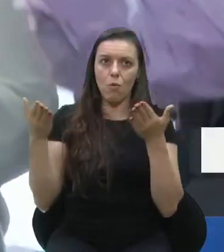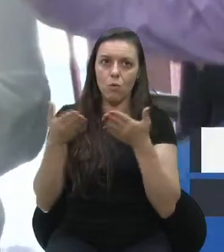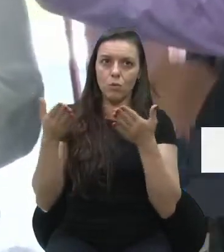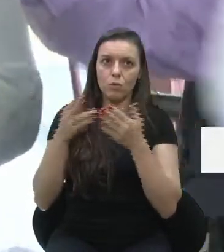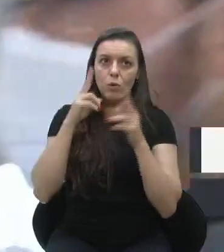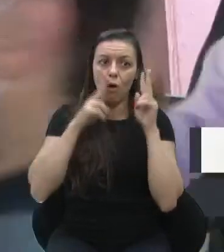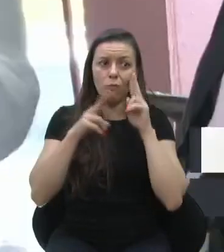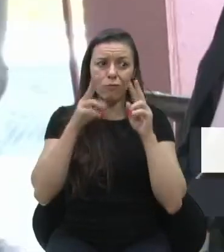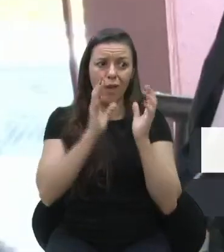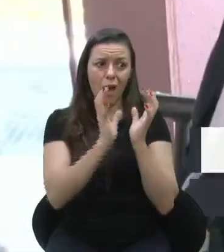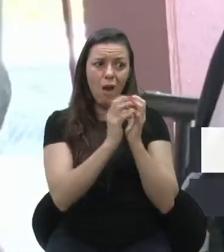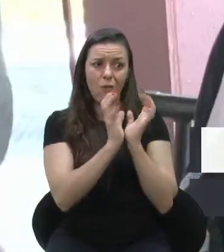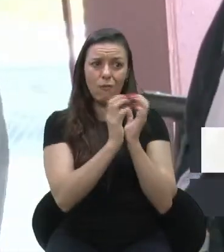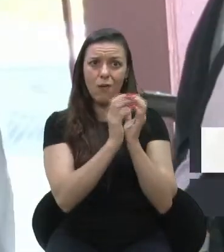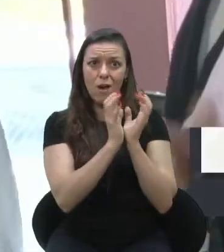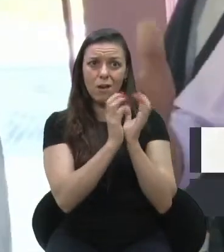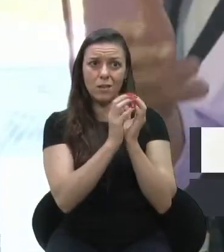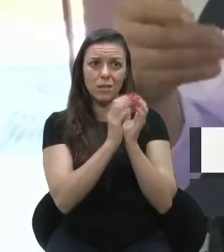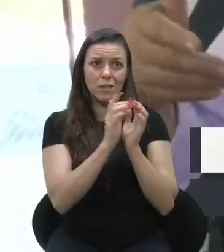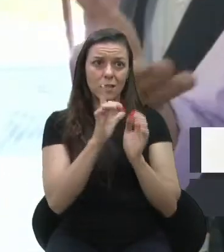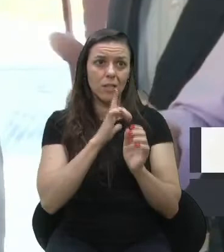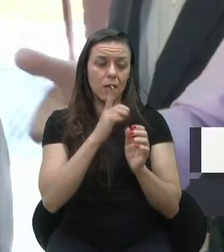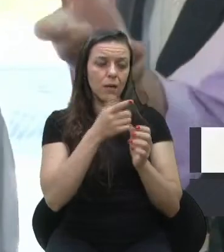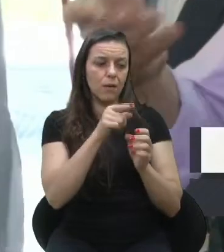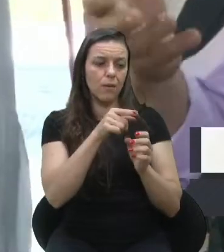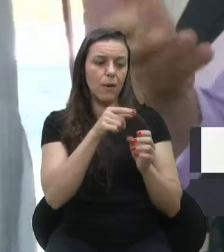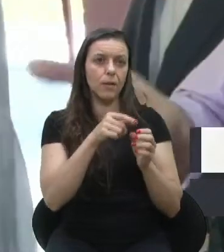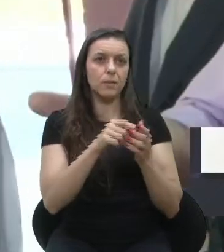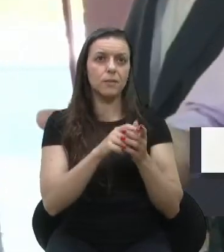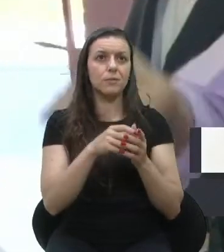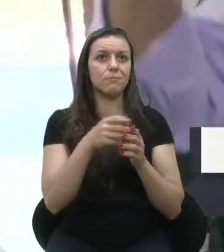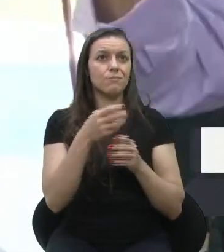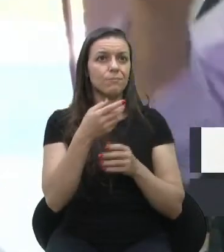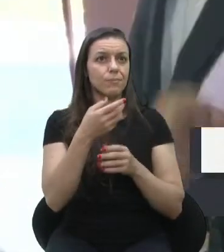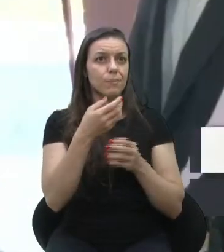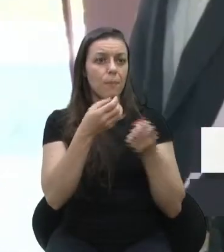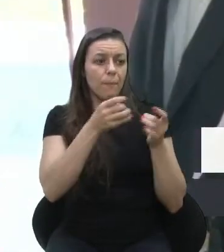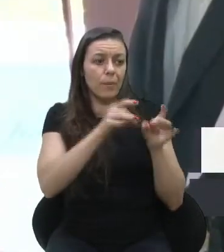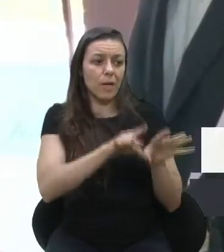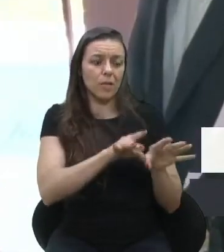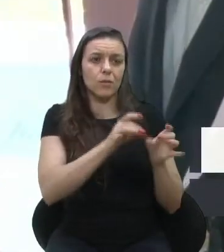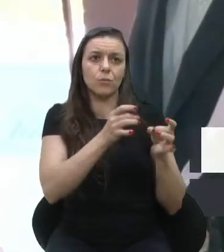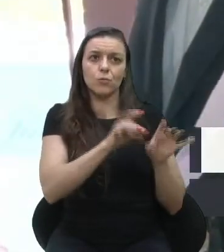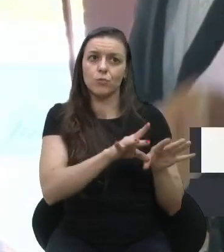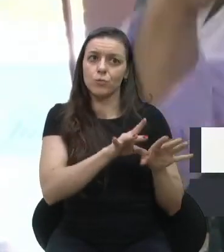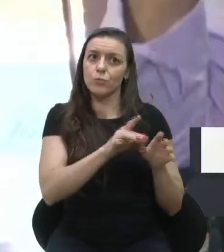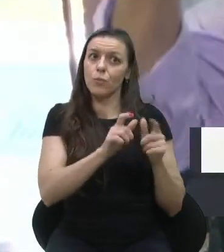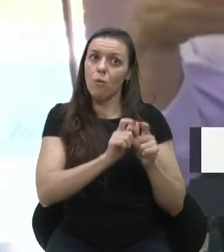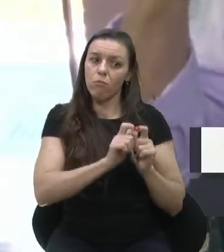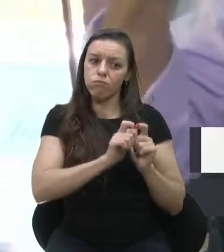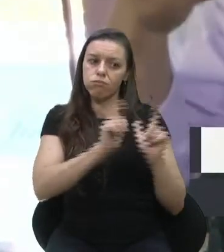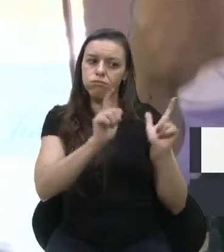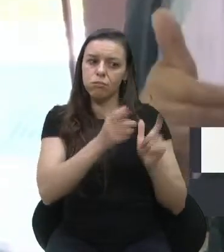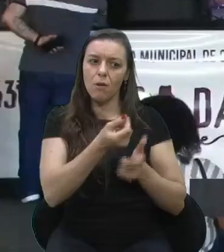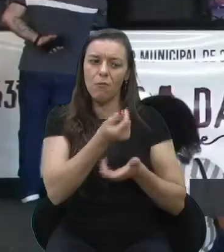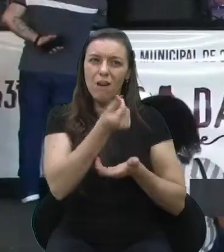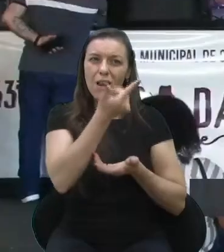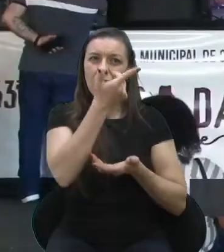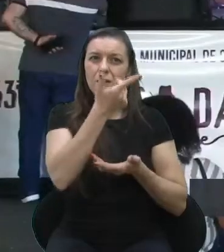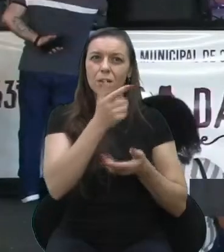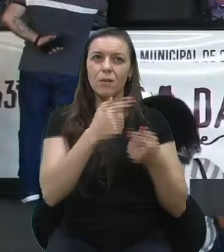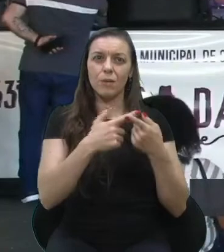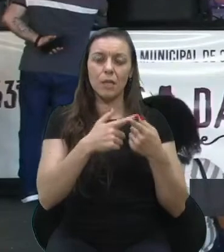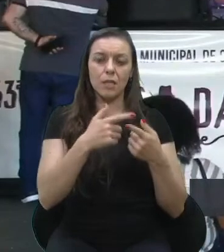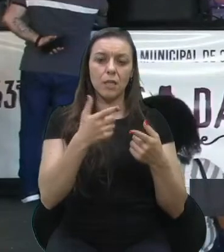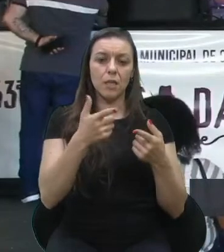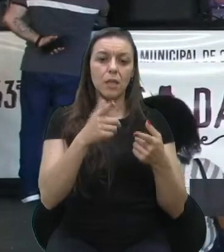que eu faça foi um dos principais enfim situações que aumentaram a cesta básica se tivesse muitos